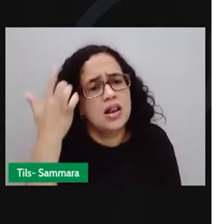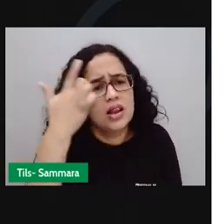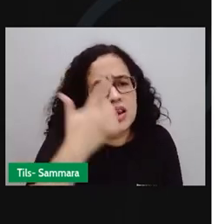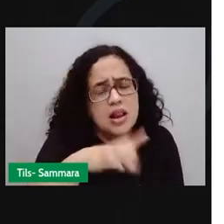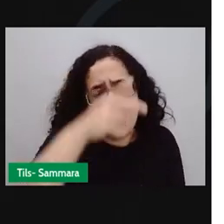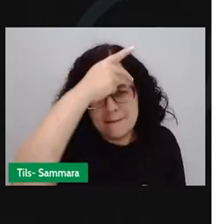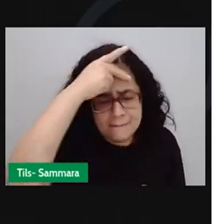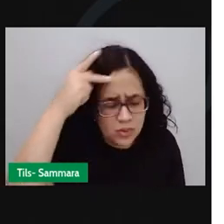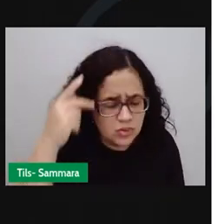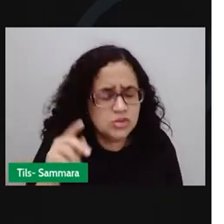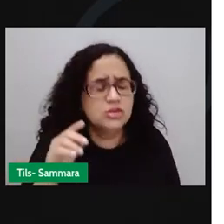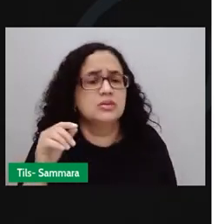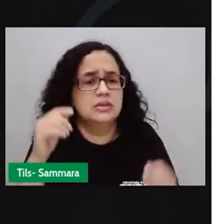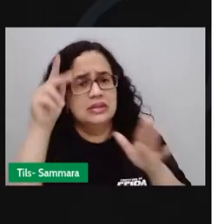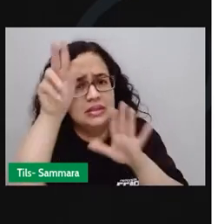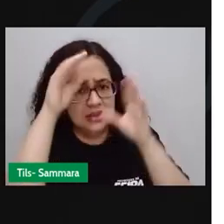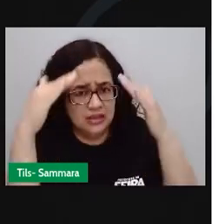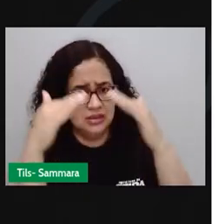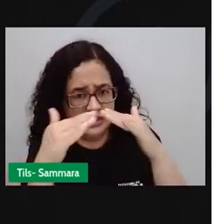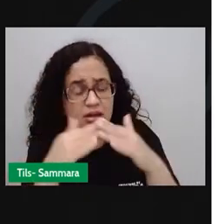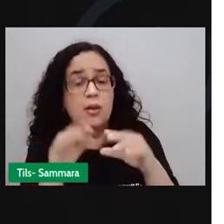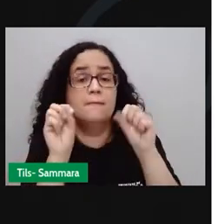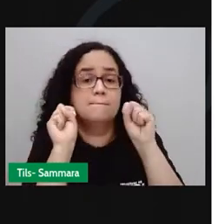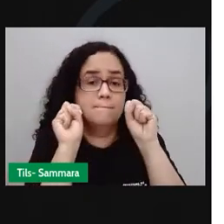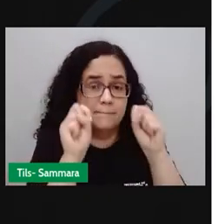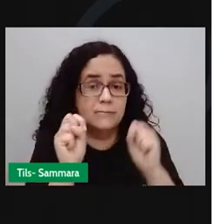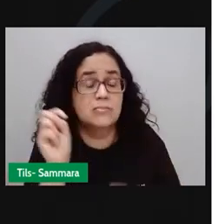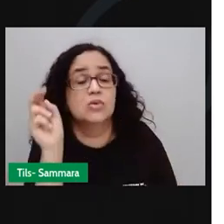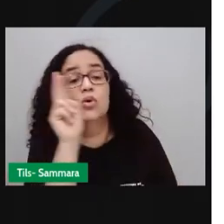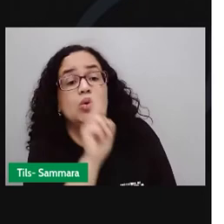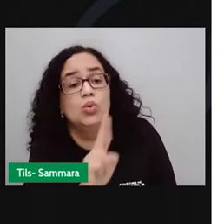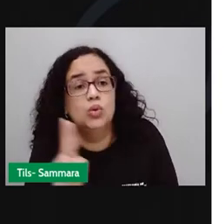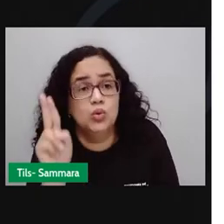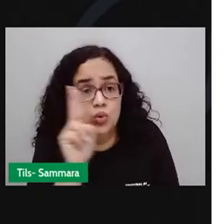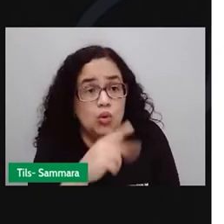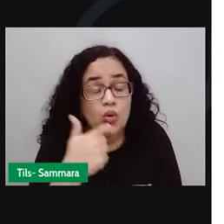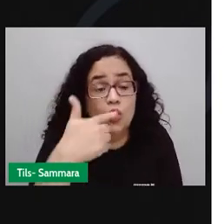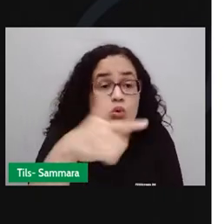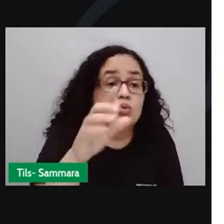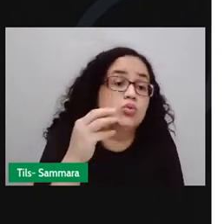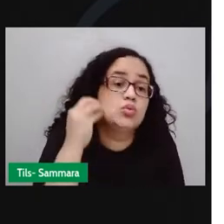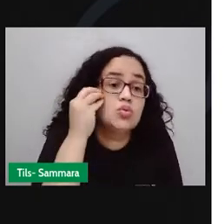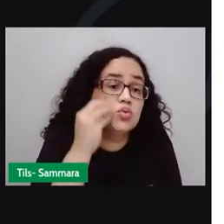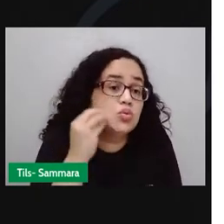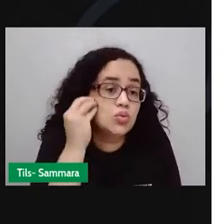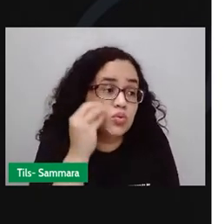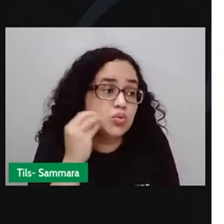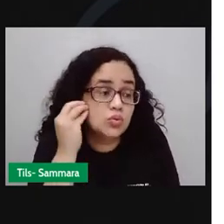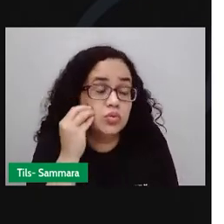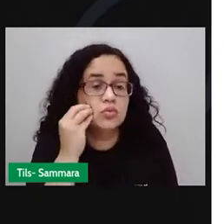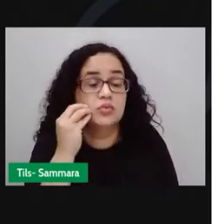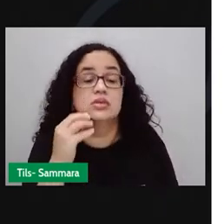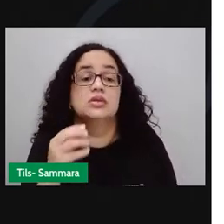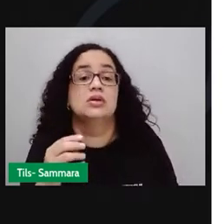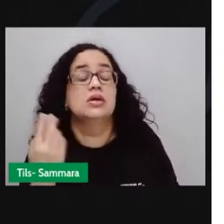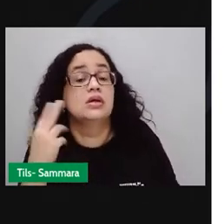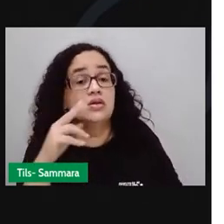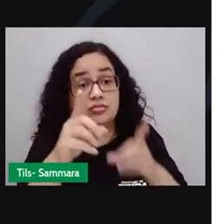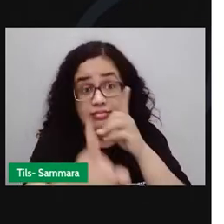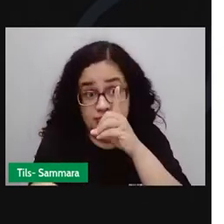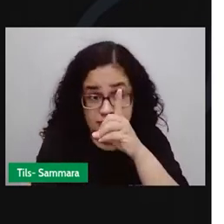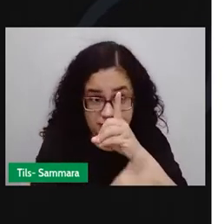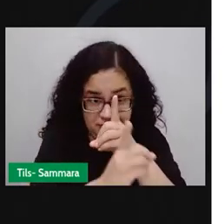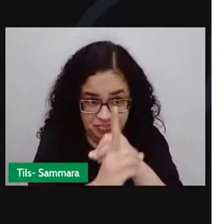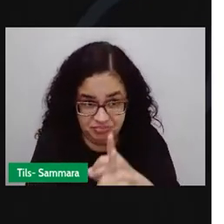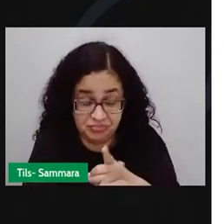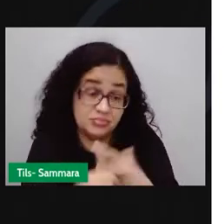em casa e vocês também podem utilizar outros objetos para fazer o mesmo teste e descobrir se